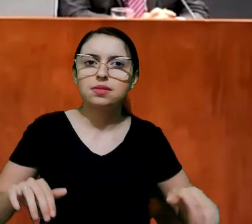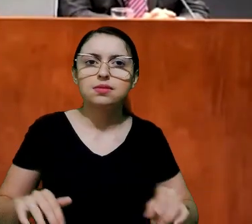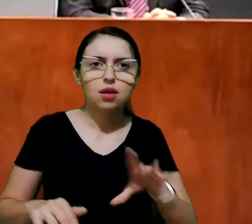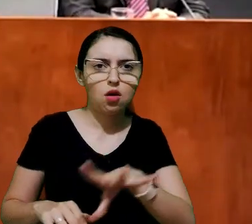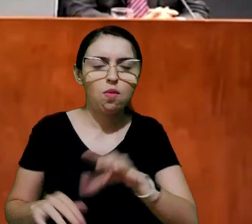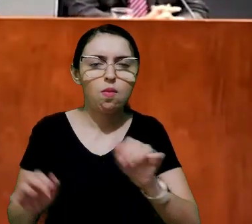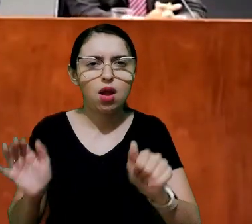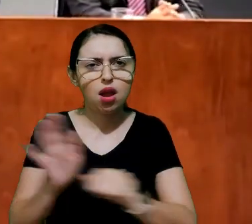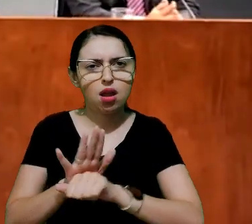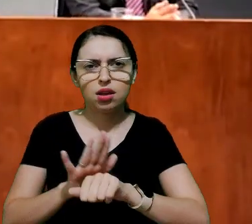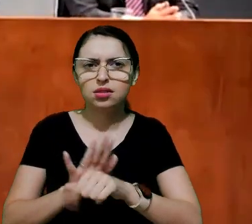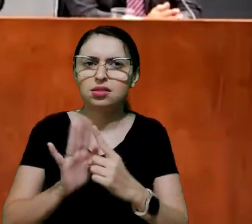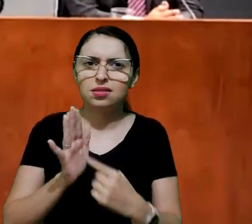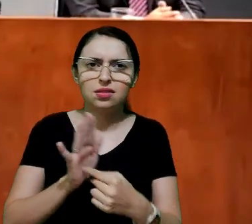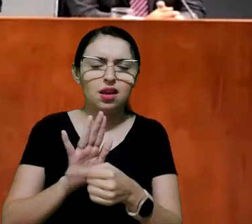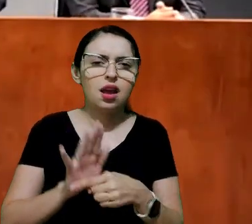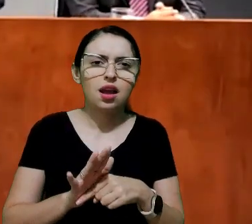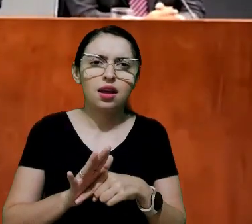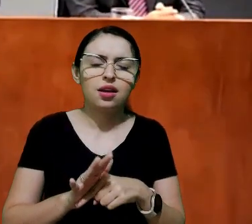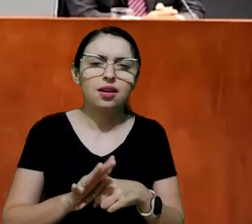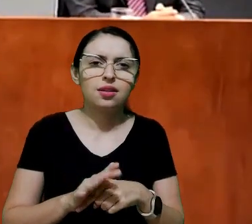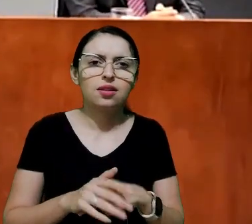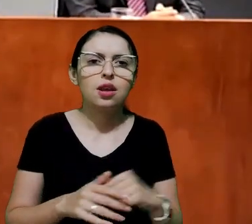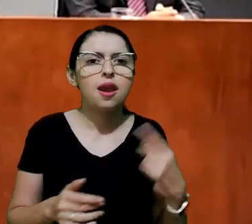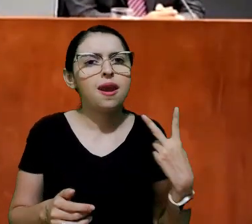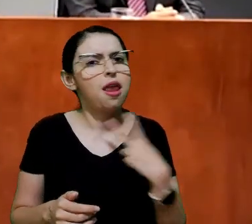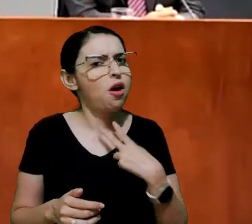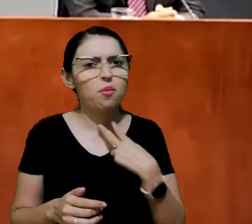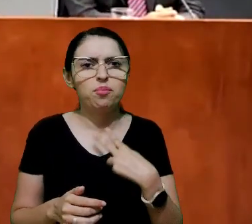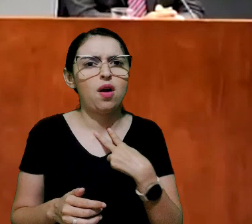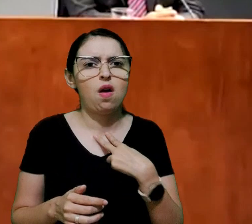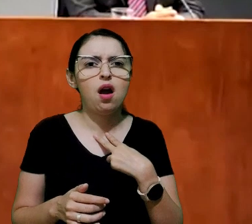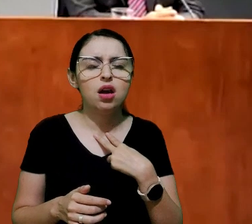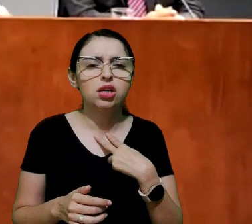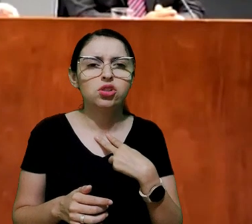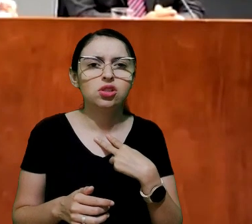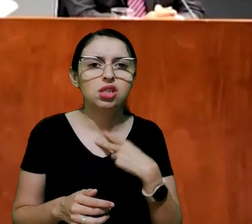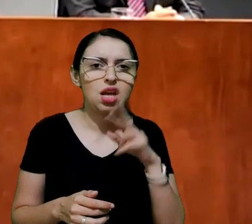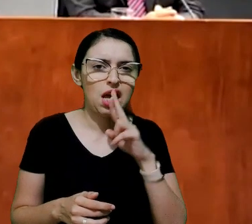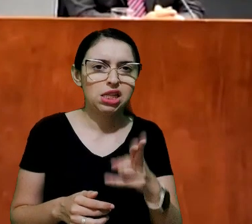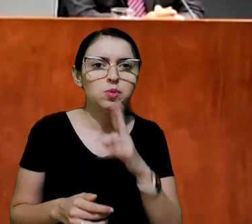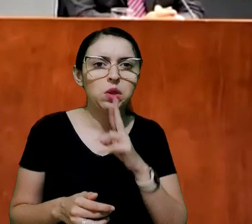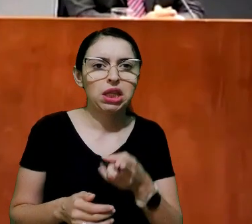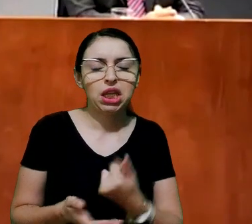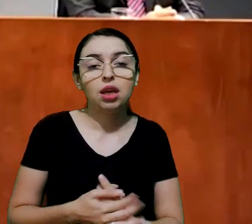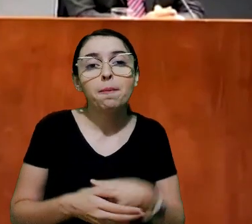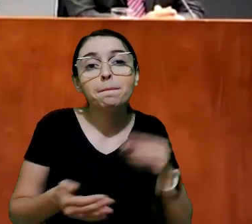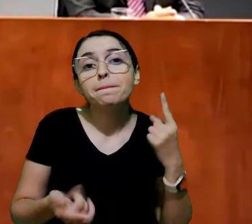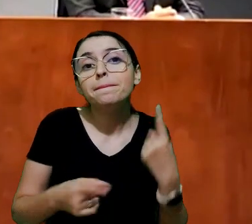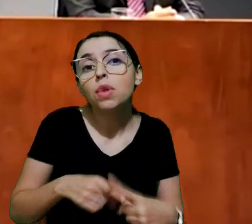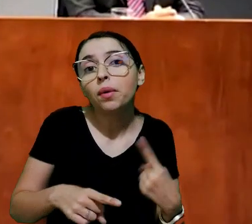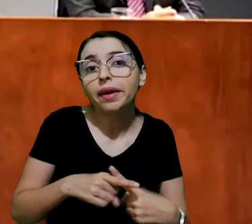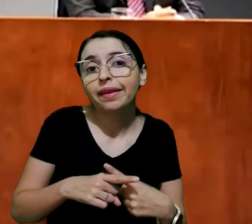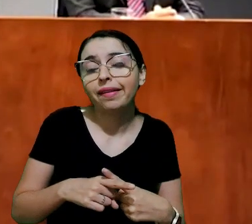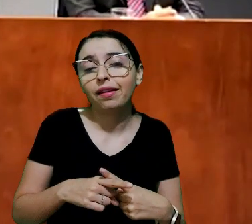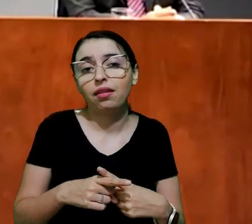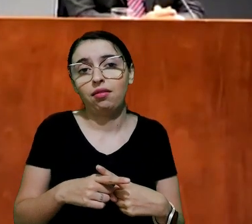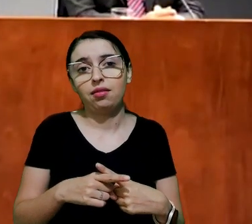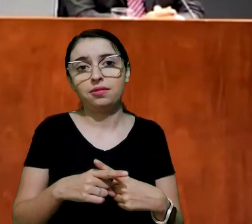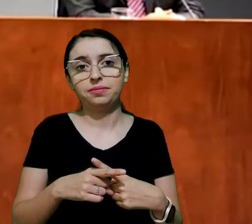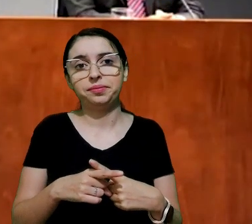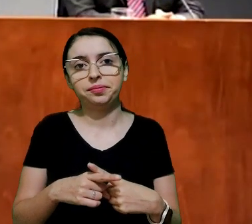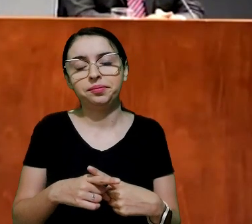de separação, restringindo, já que ele não é incapaz, a pessoa não é incapaz na vida